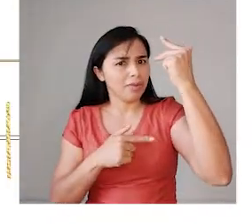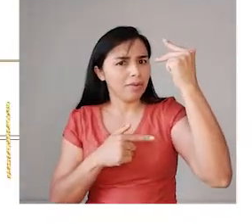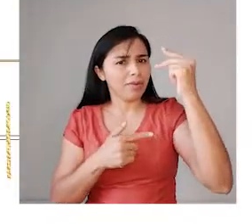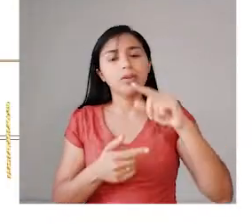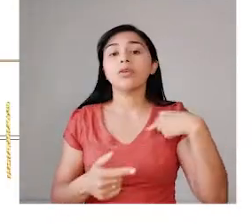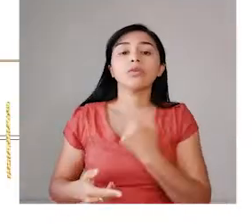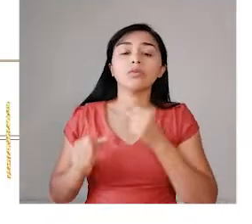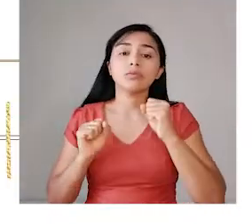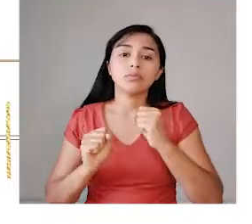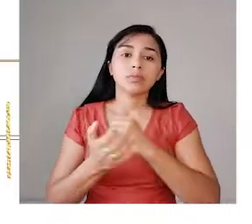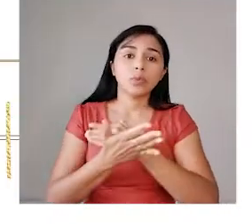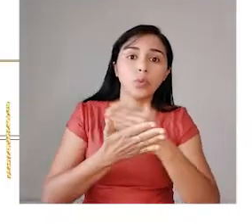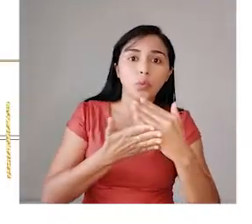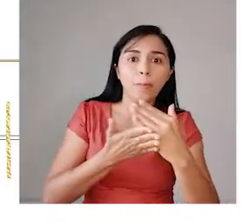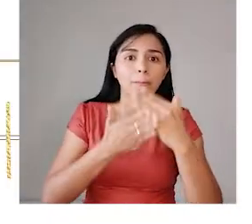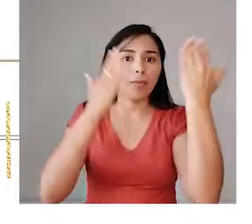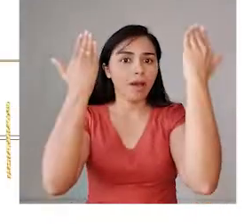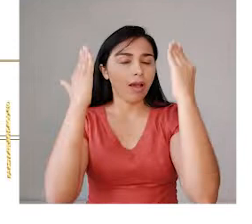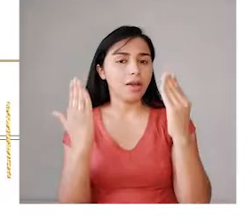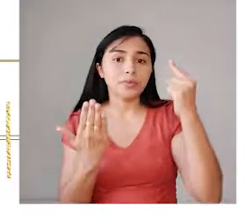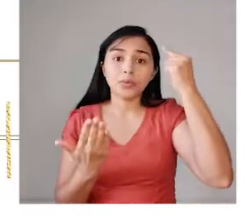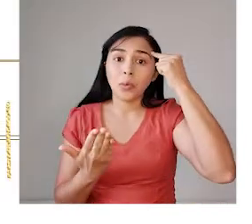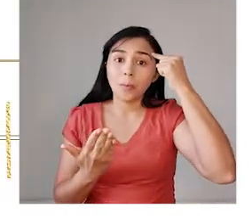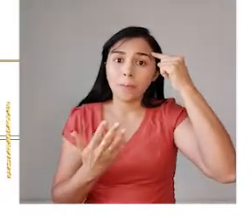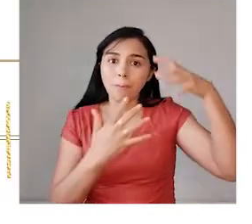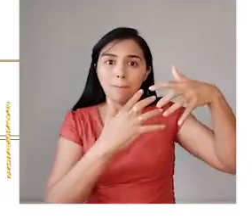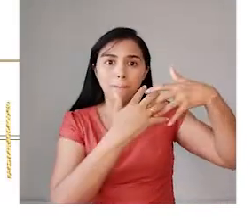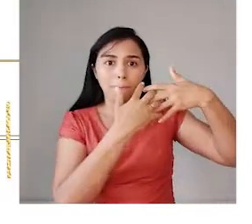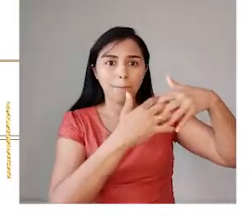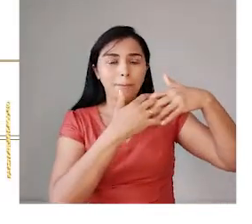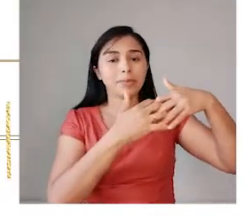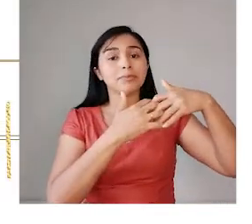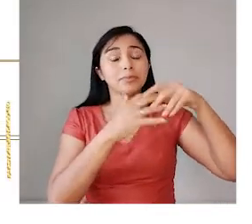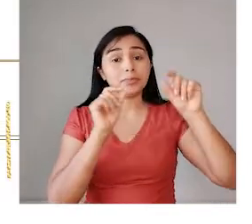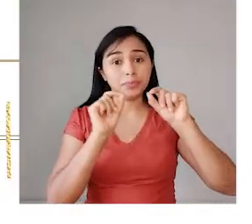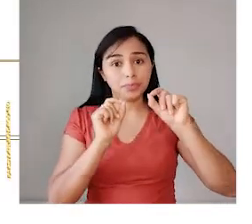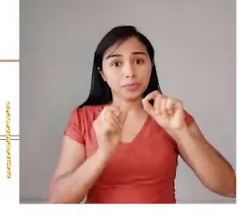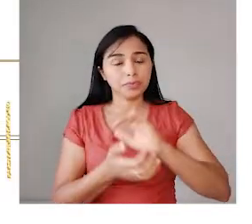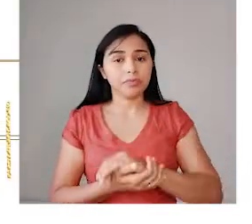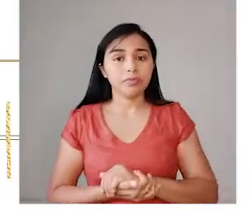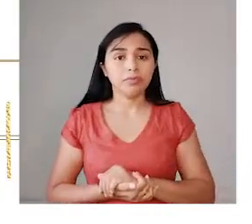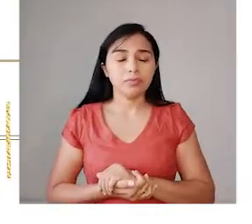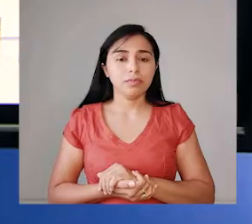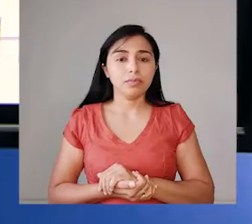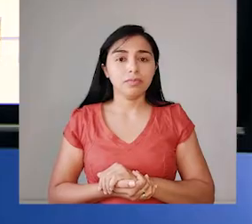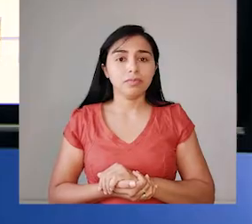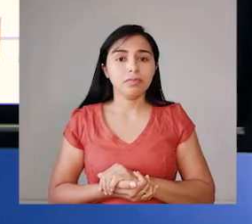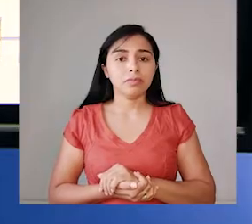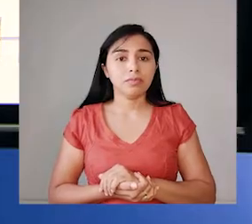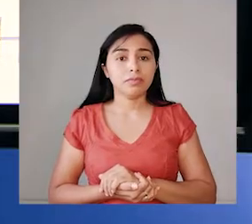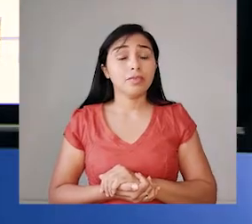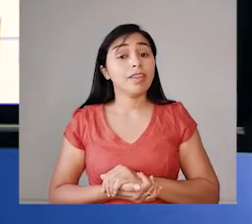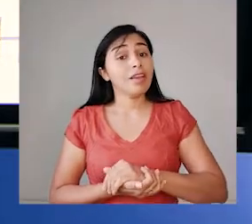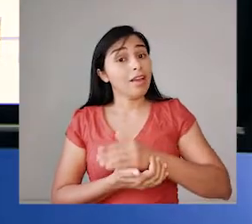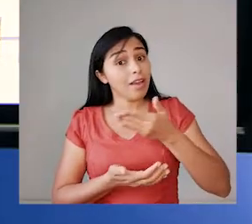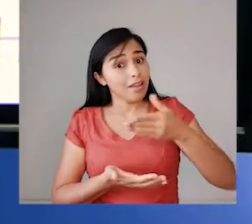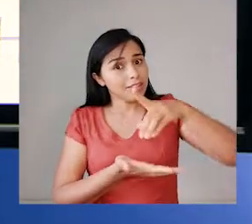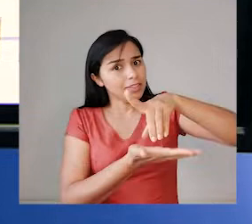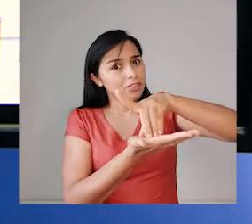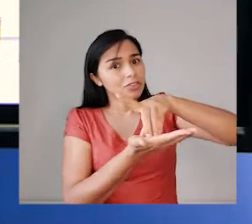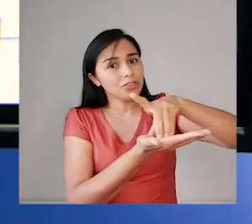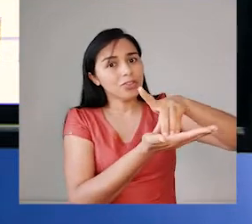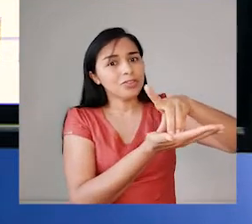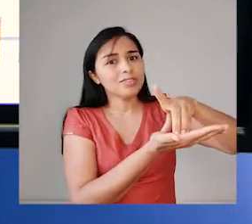podemos partir no pensamento reflexivo desse conto pensando o seguinte: o que é